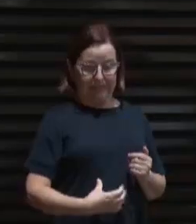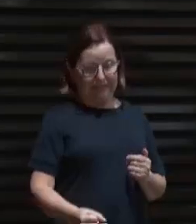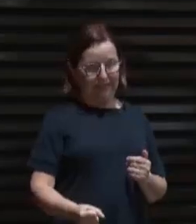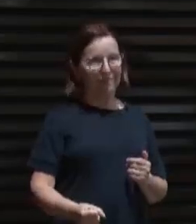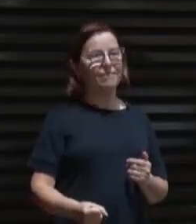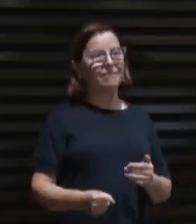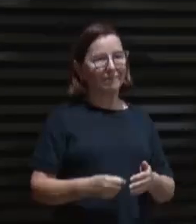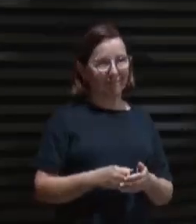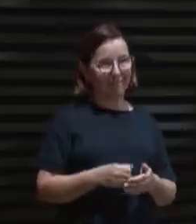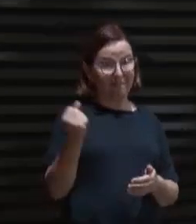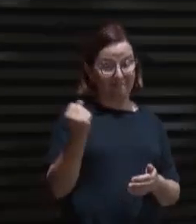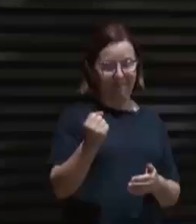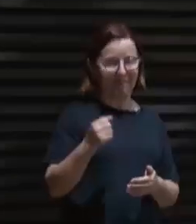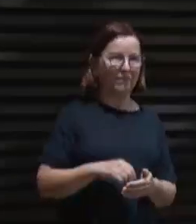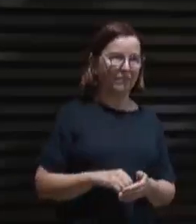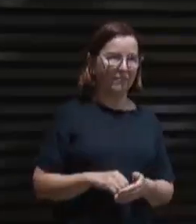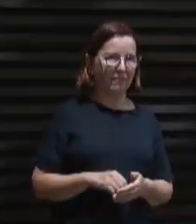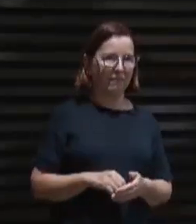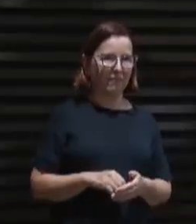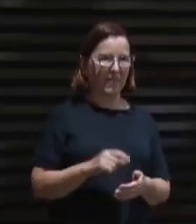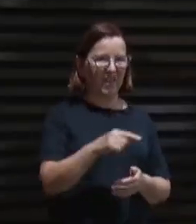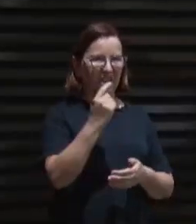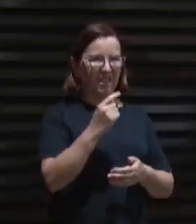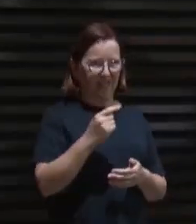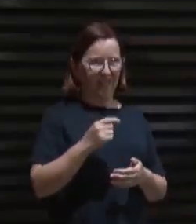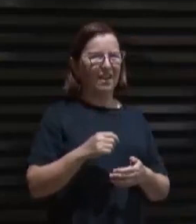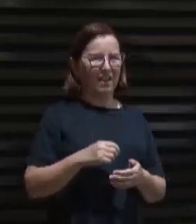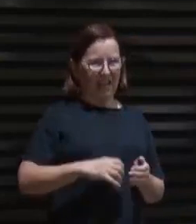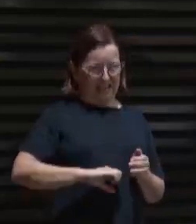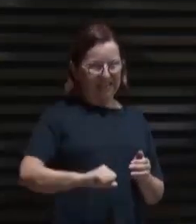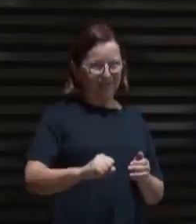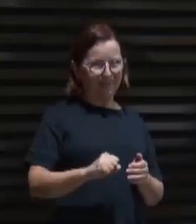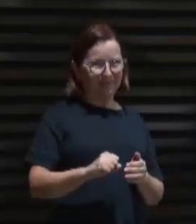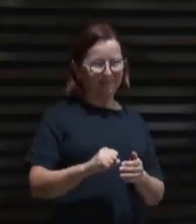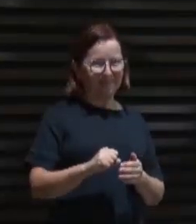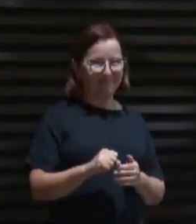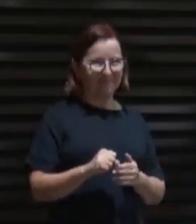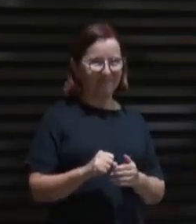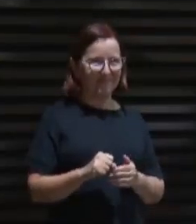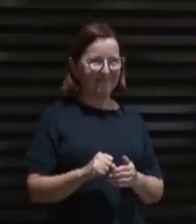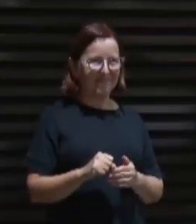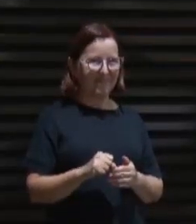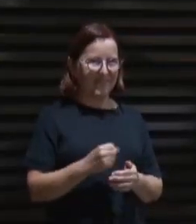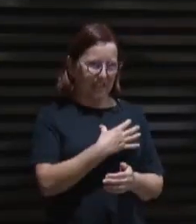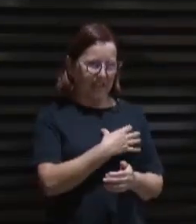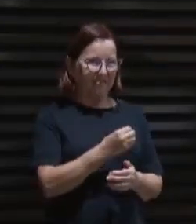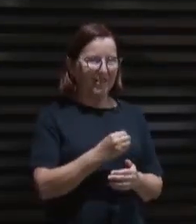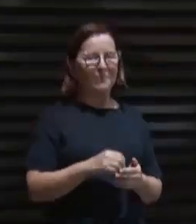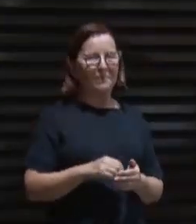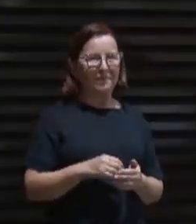E nós achamos isto absolutamente normal. O Supremo acha normal.